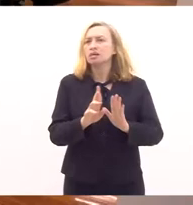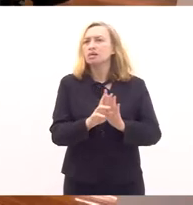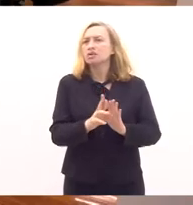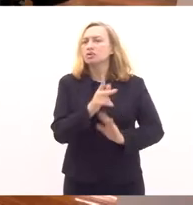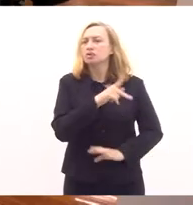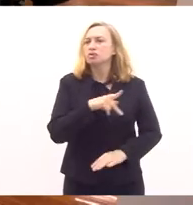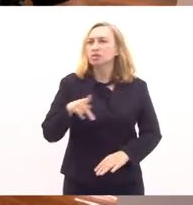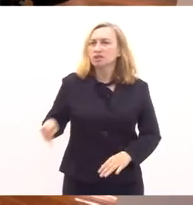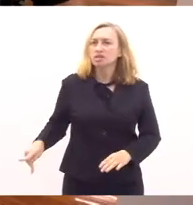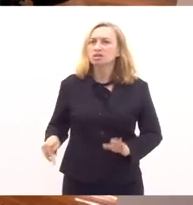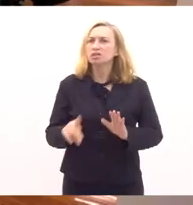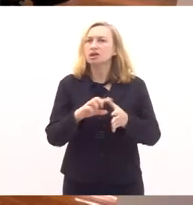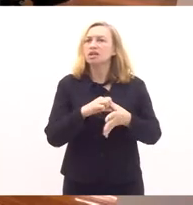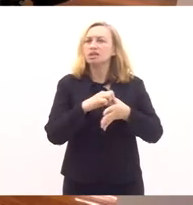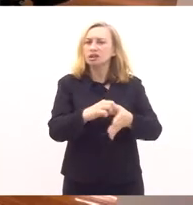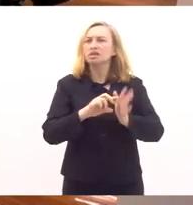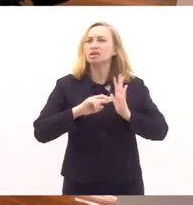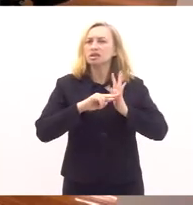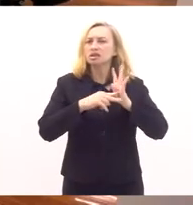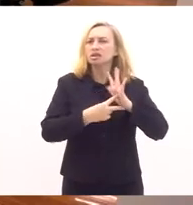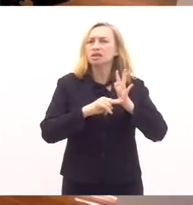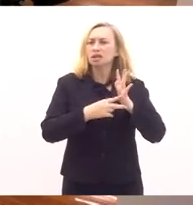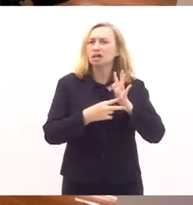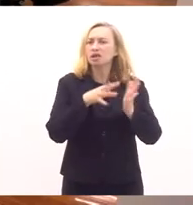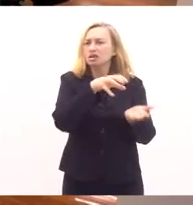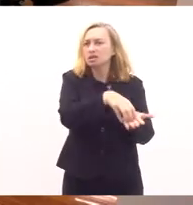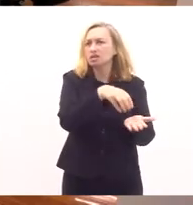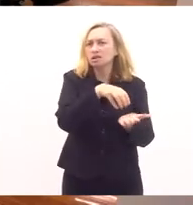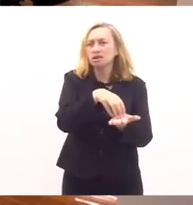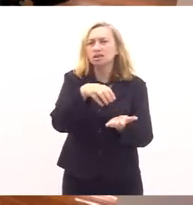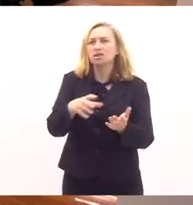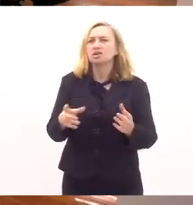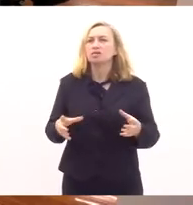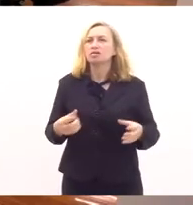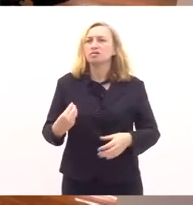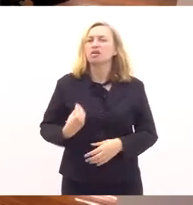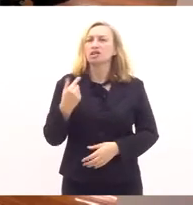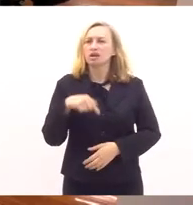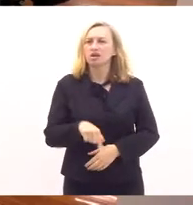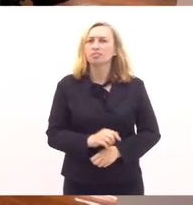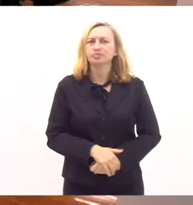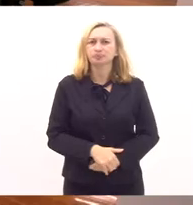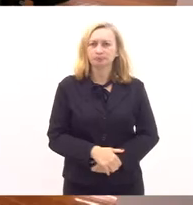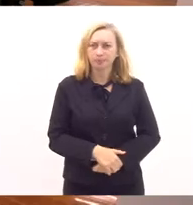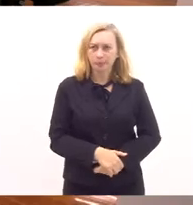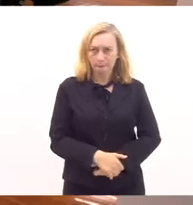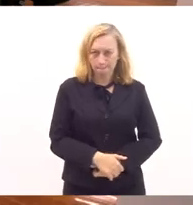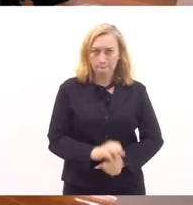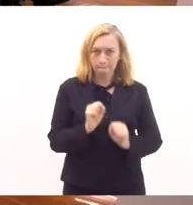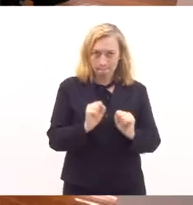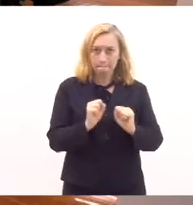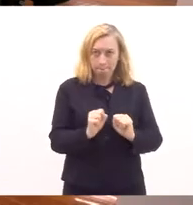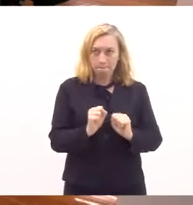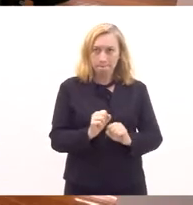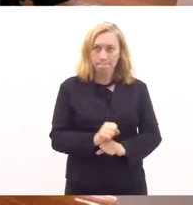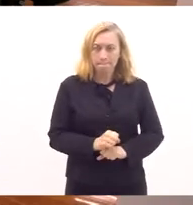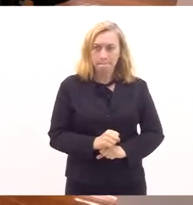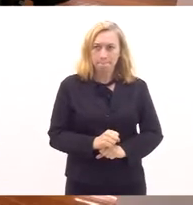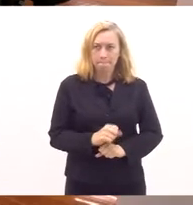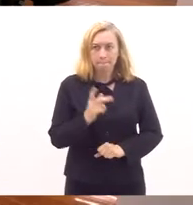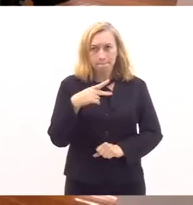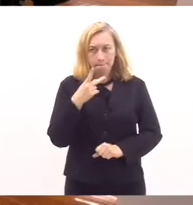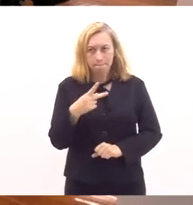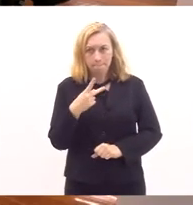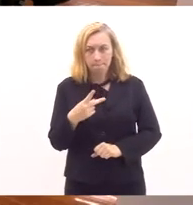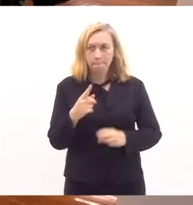as lideranças sindicais das centrais, as categorias que estão presentes aqui. Você pode falar objetivamente